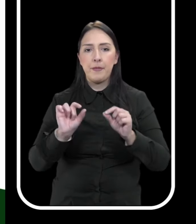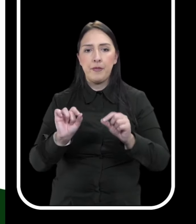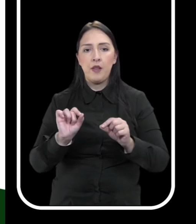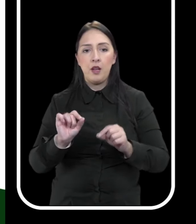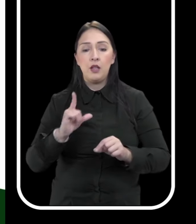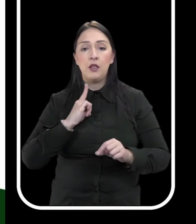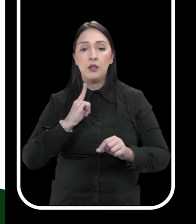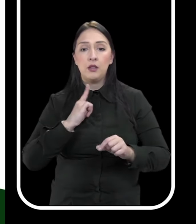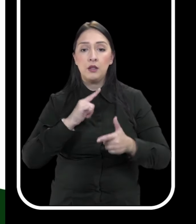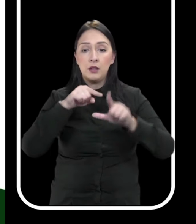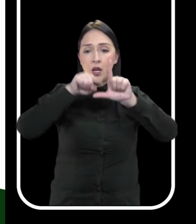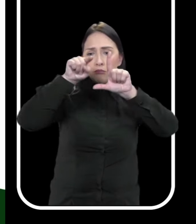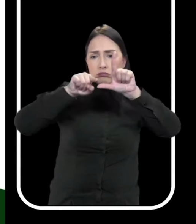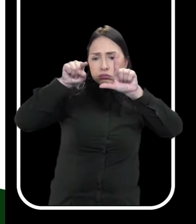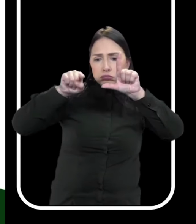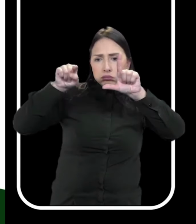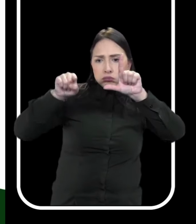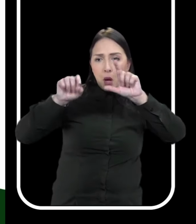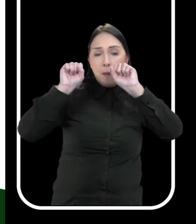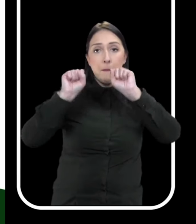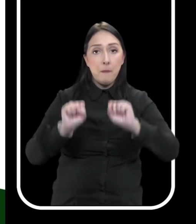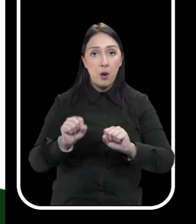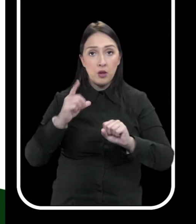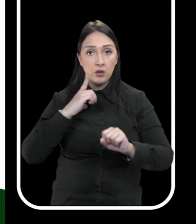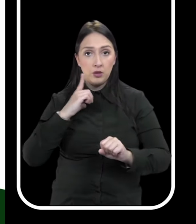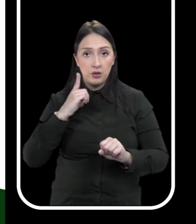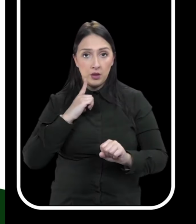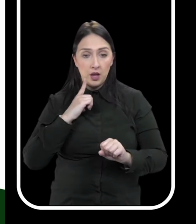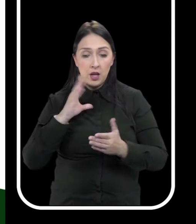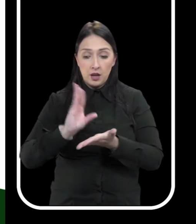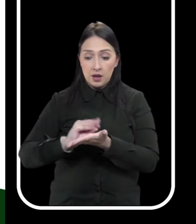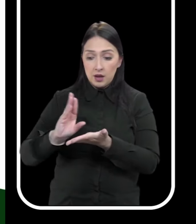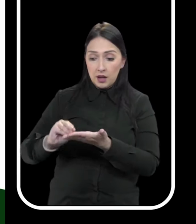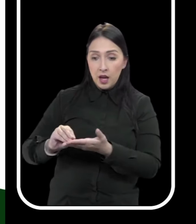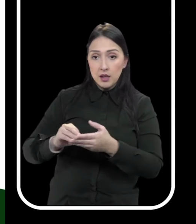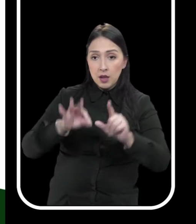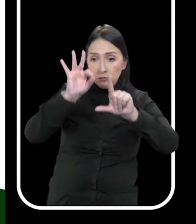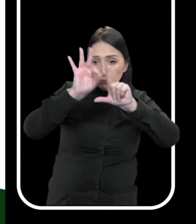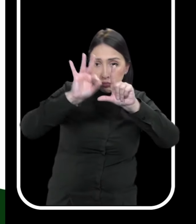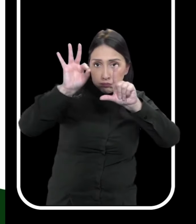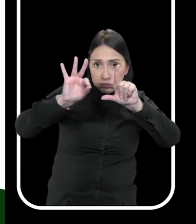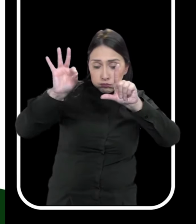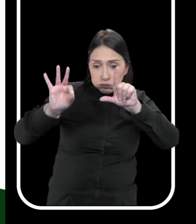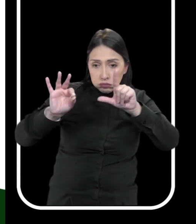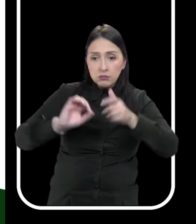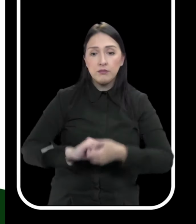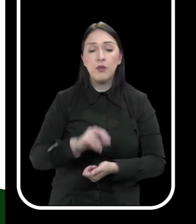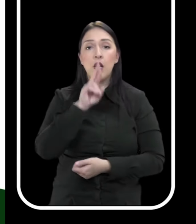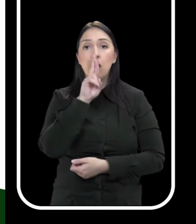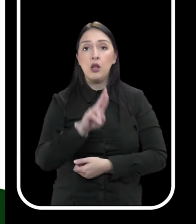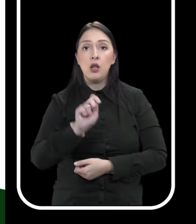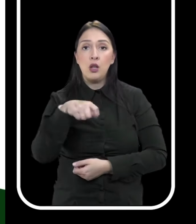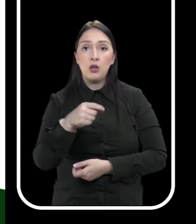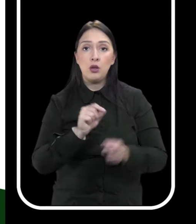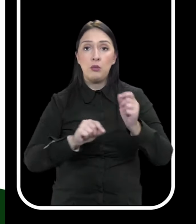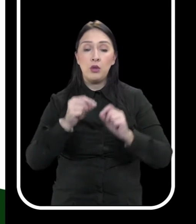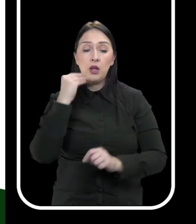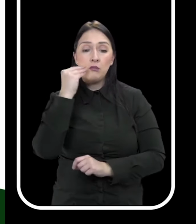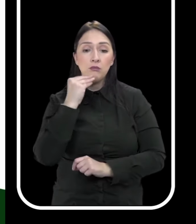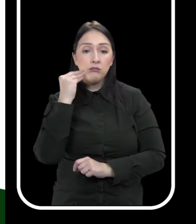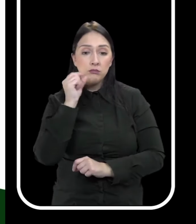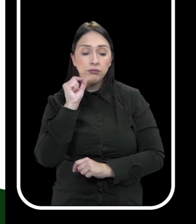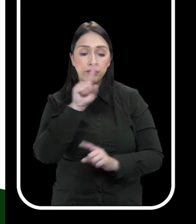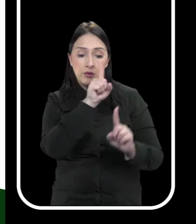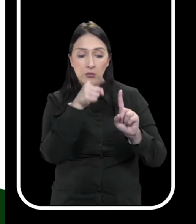ferramenta com gráficos, onde eu posso obter dados estatísticos ou dados gráficos resultantes de